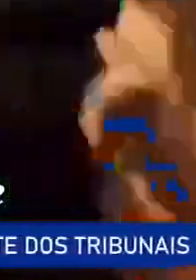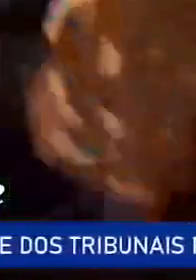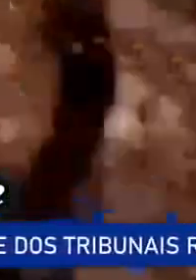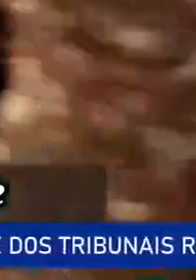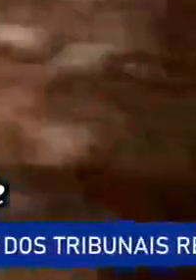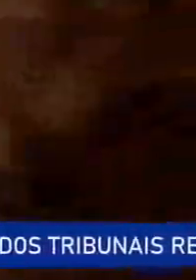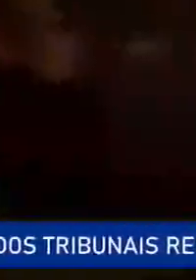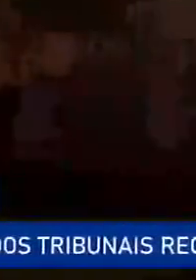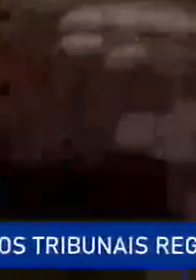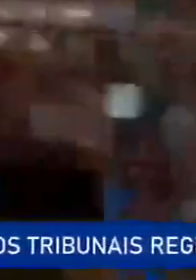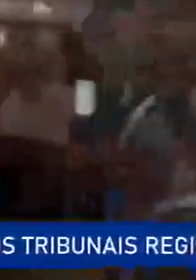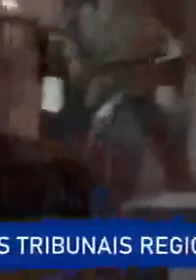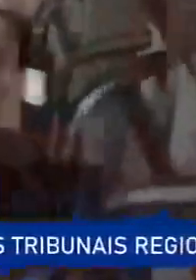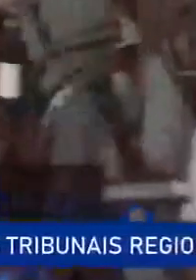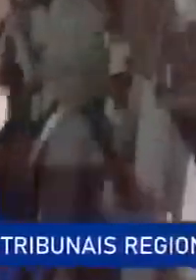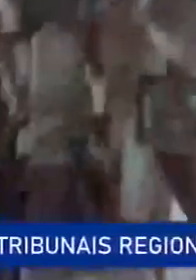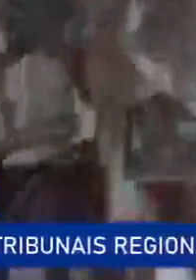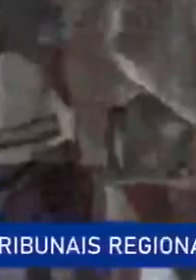De homens do exército